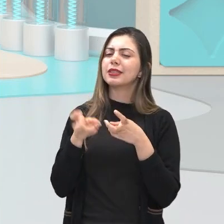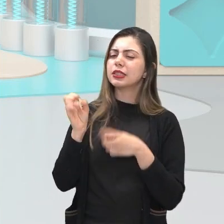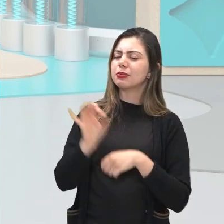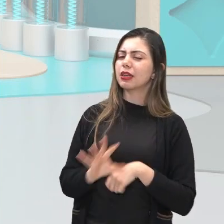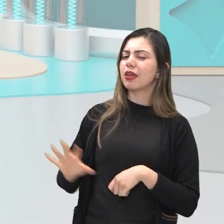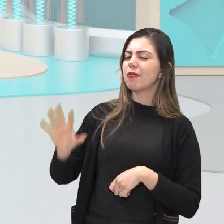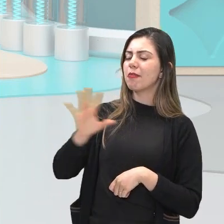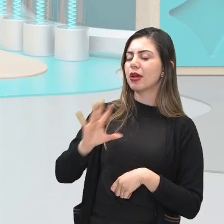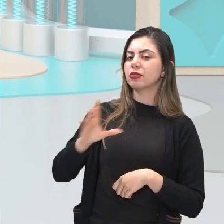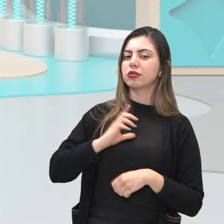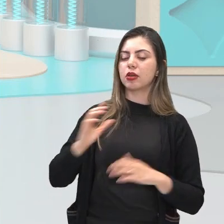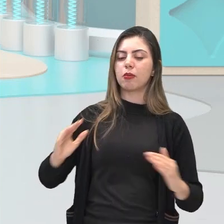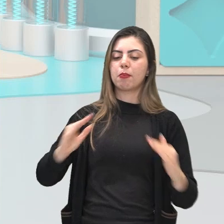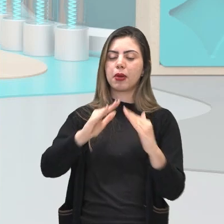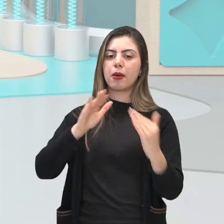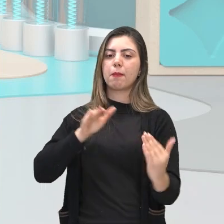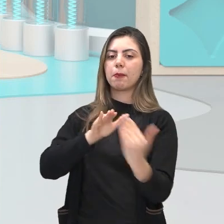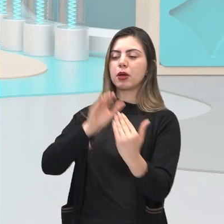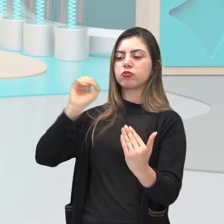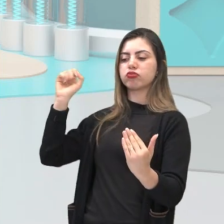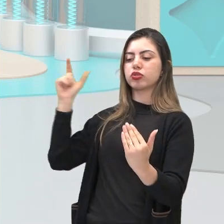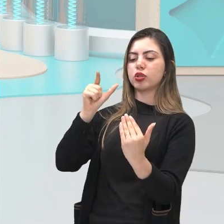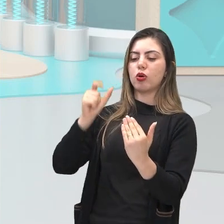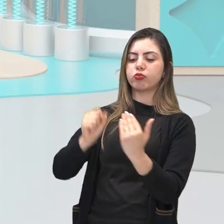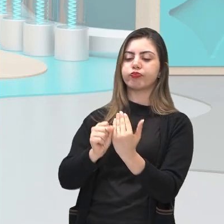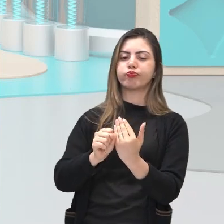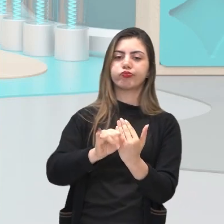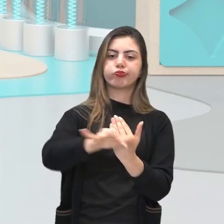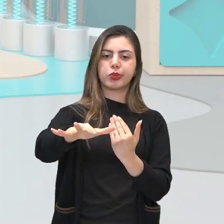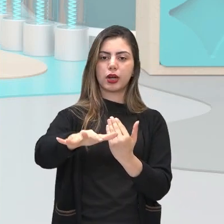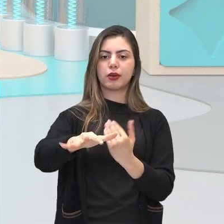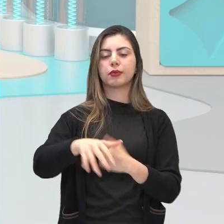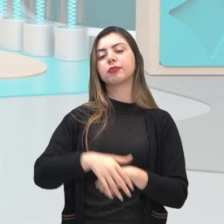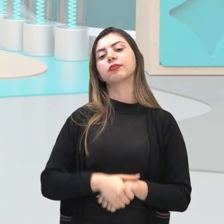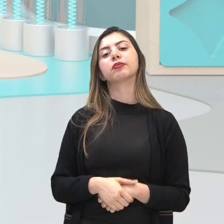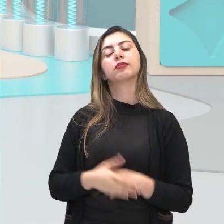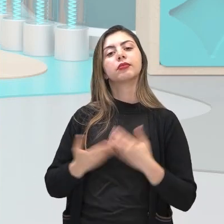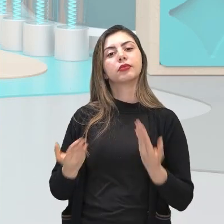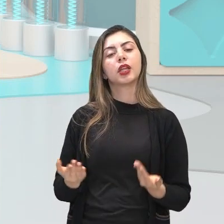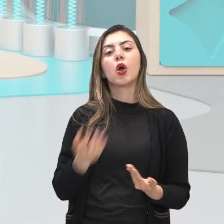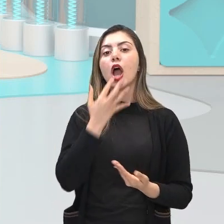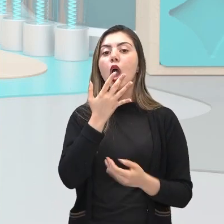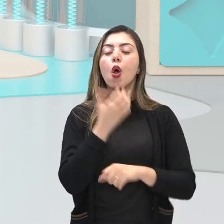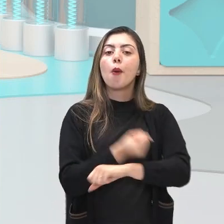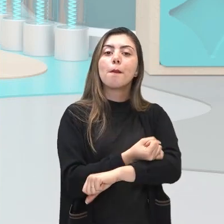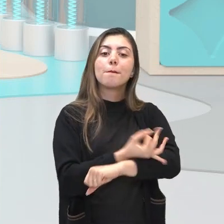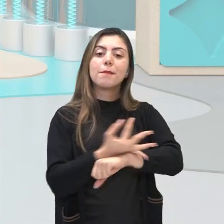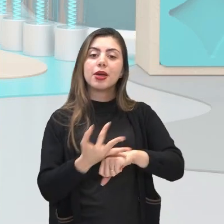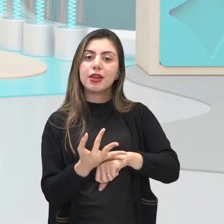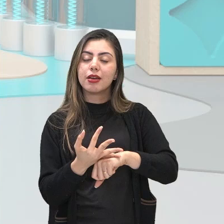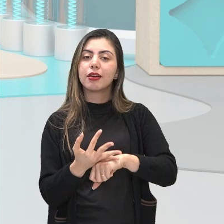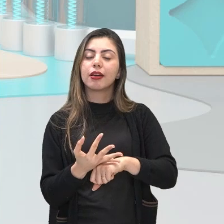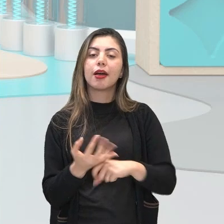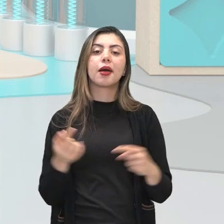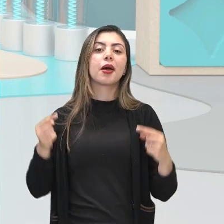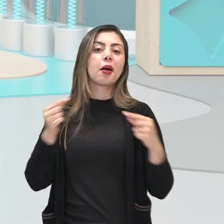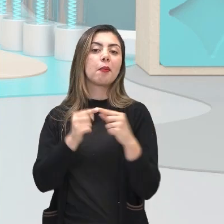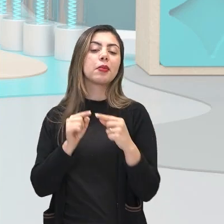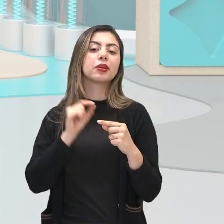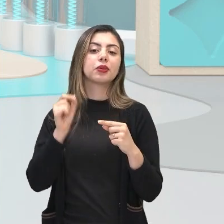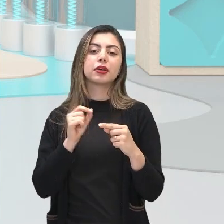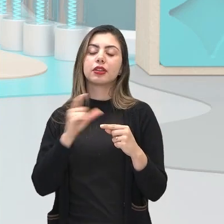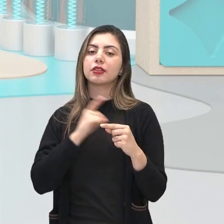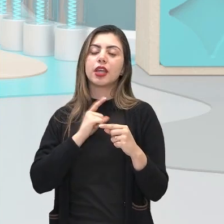Por isso, hoje dizemos que o branco ele é aquilo que pode ser visto como a junção